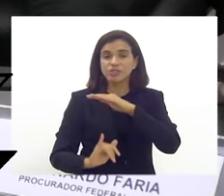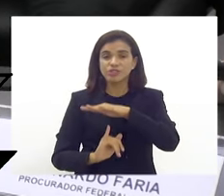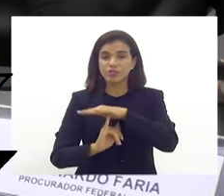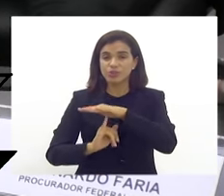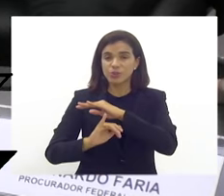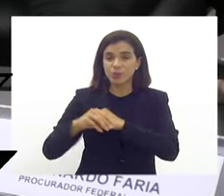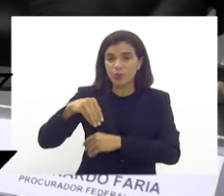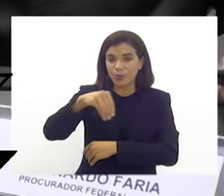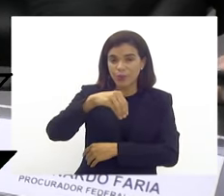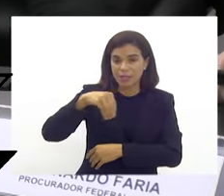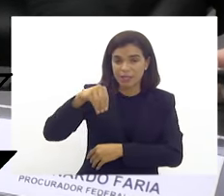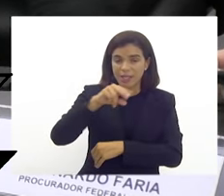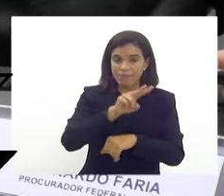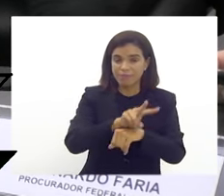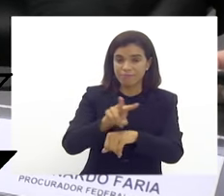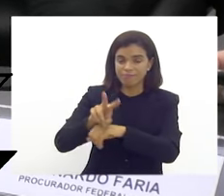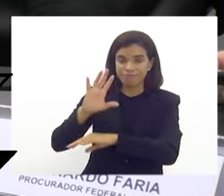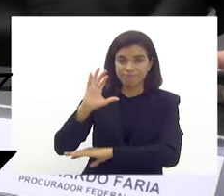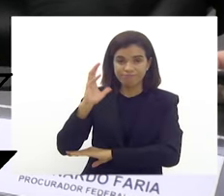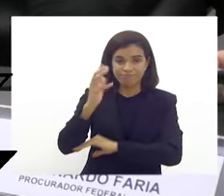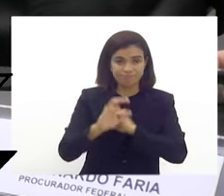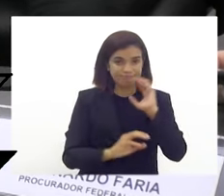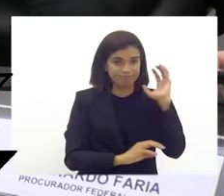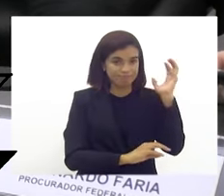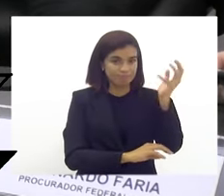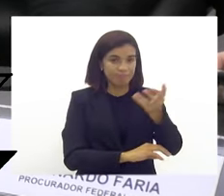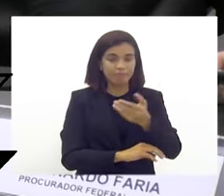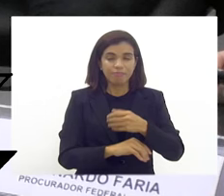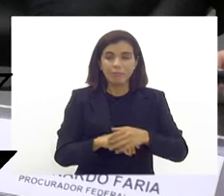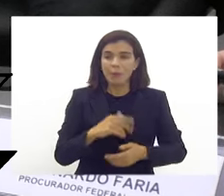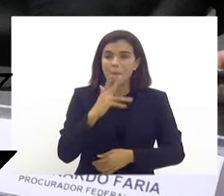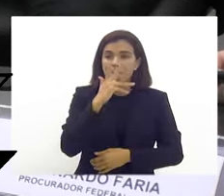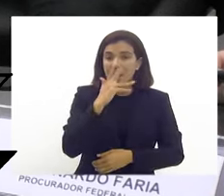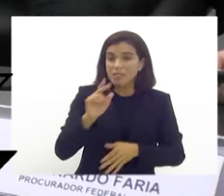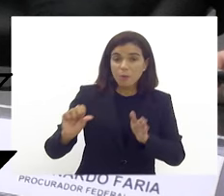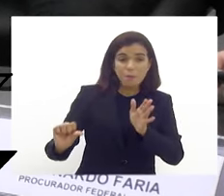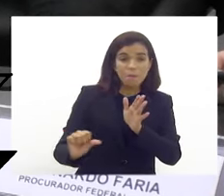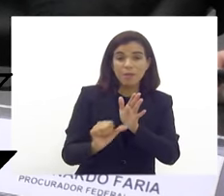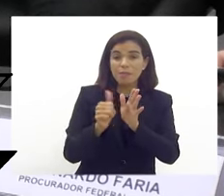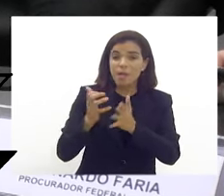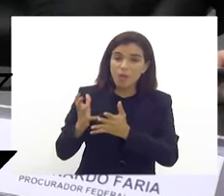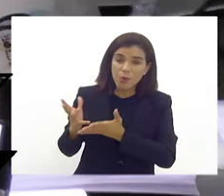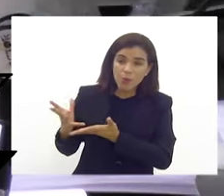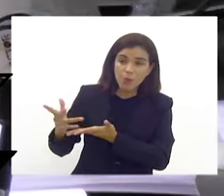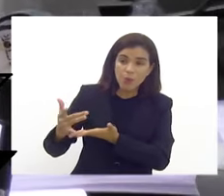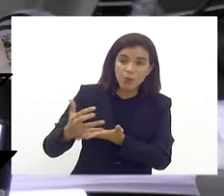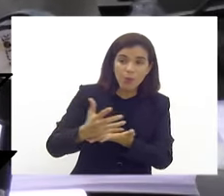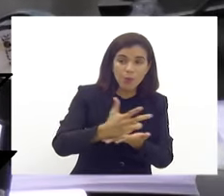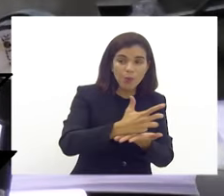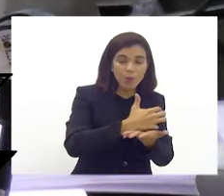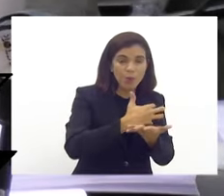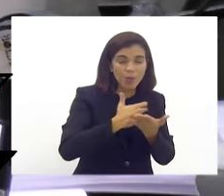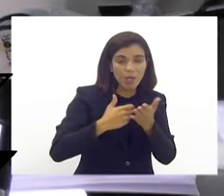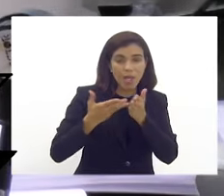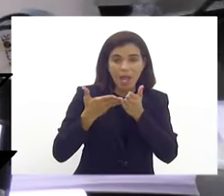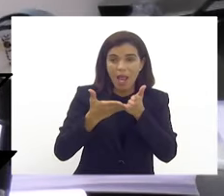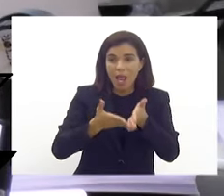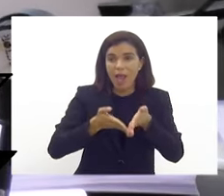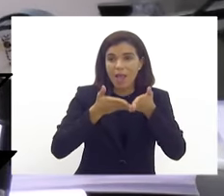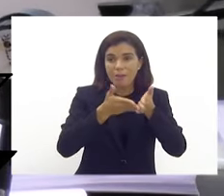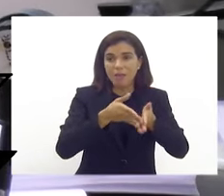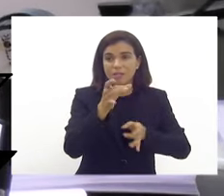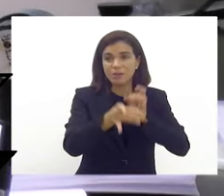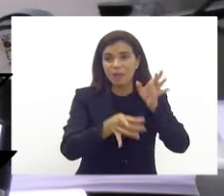terra de preservação ambiental fez eh me parece que o primeiro levantamento das embarcações abandonadas na Bahia de